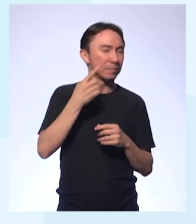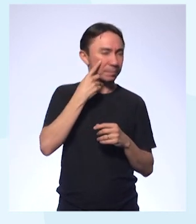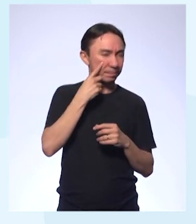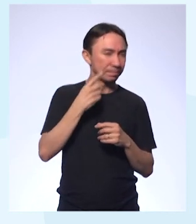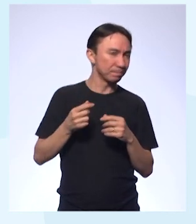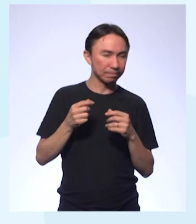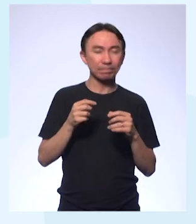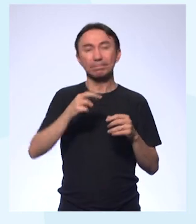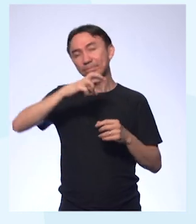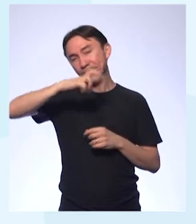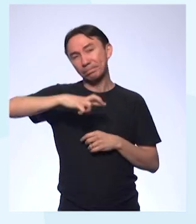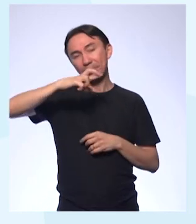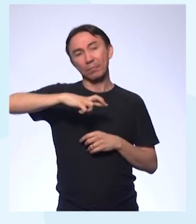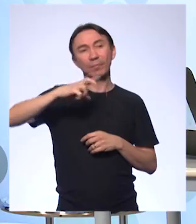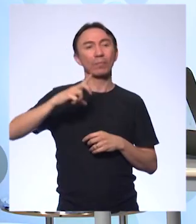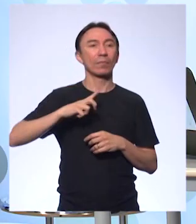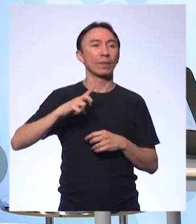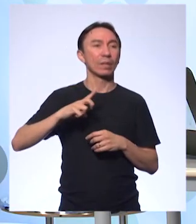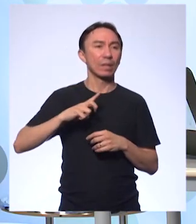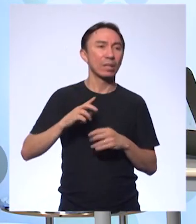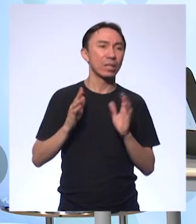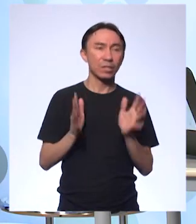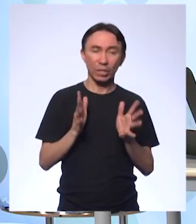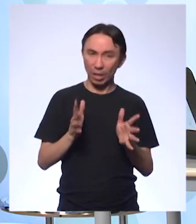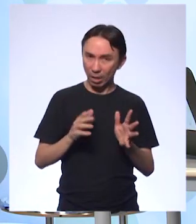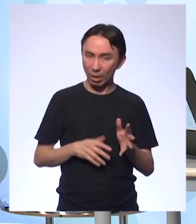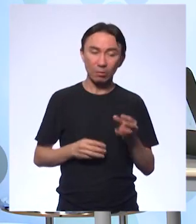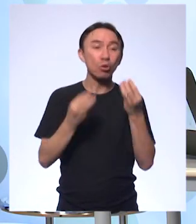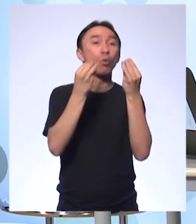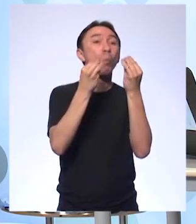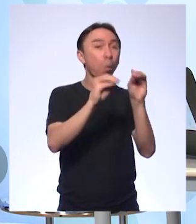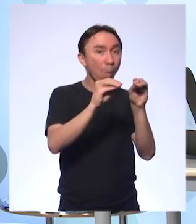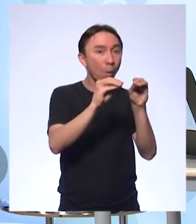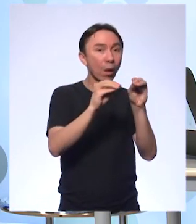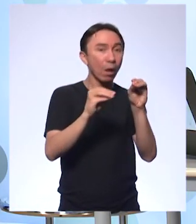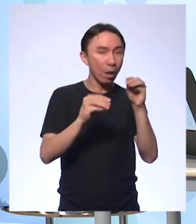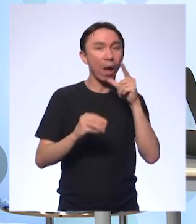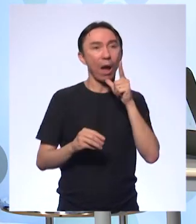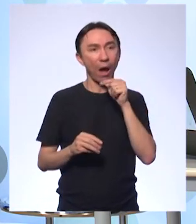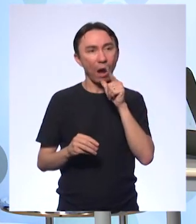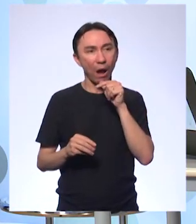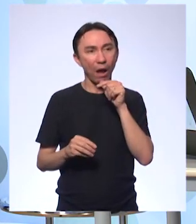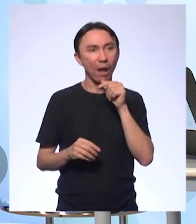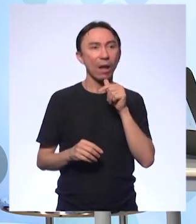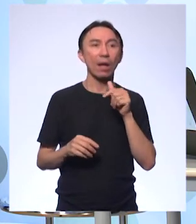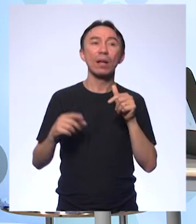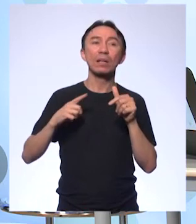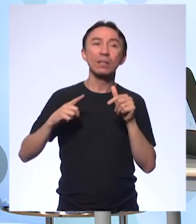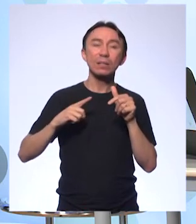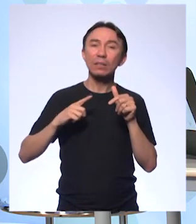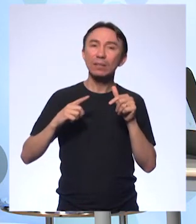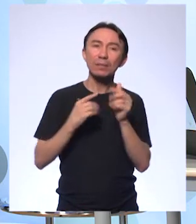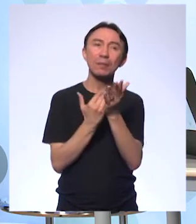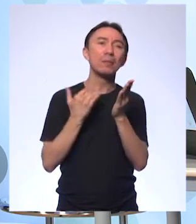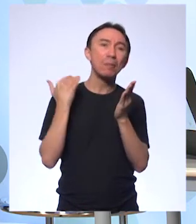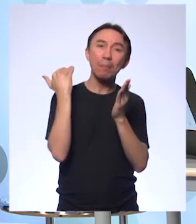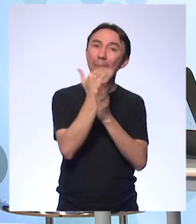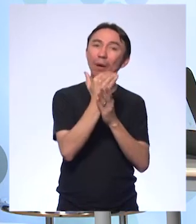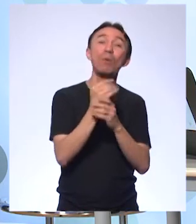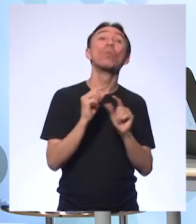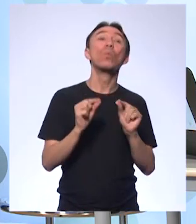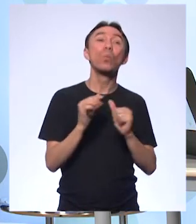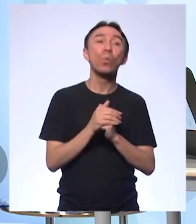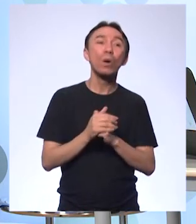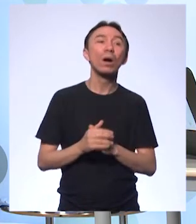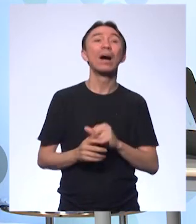comigo. Eu tenho os componentes que eu acrescentei na água. Eu vou ter formação do quê? De H+.